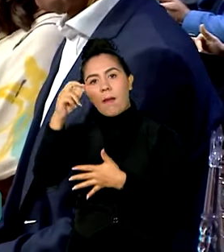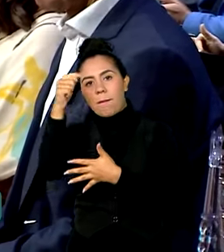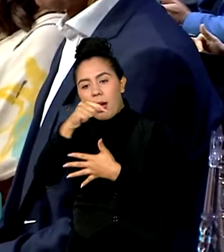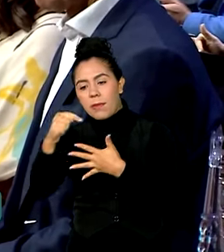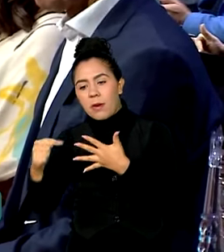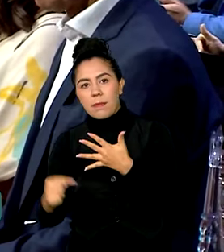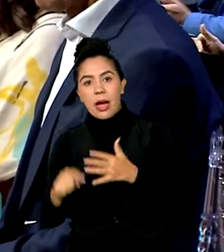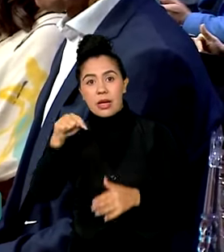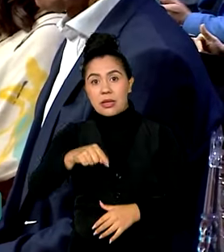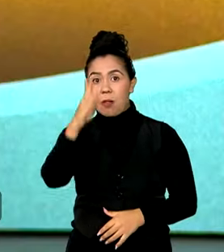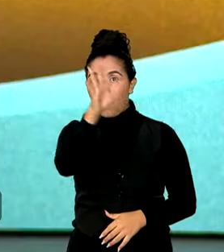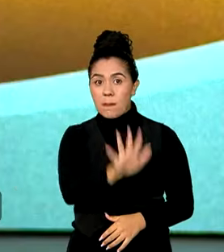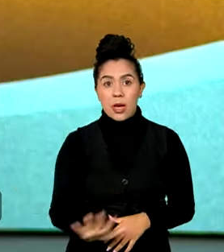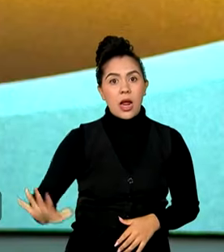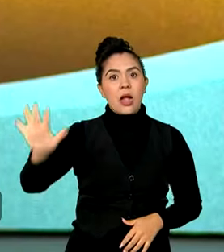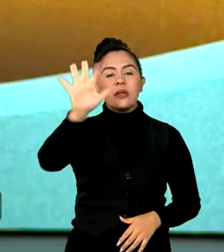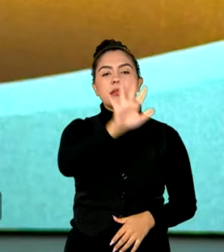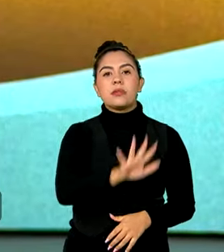esse país